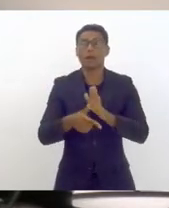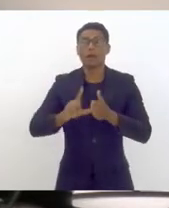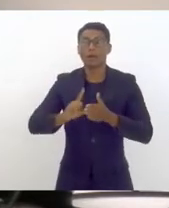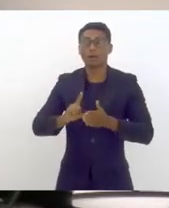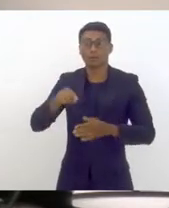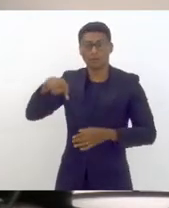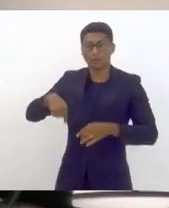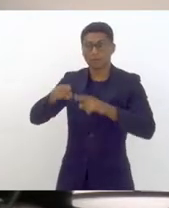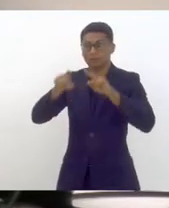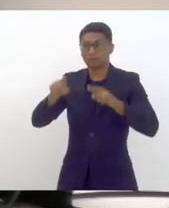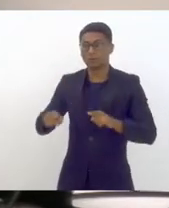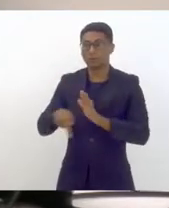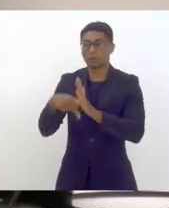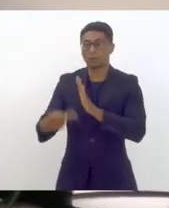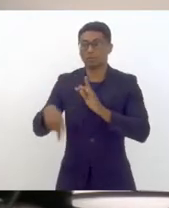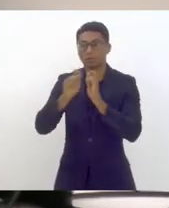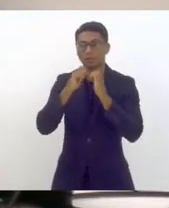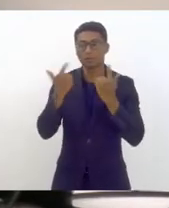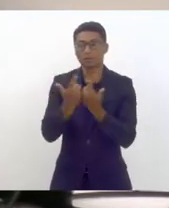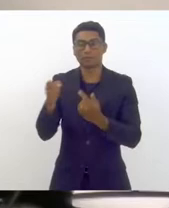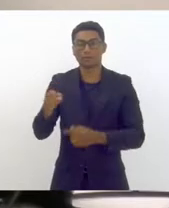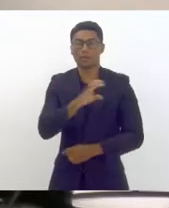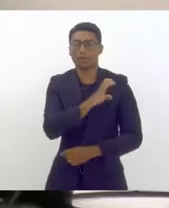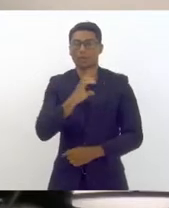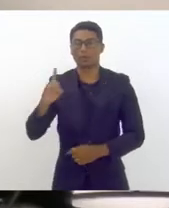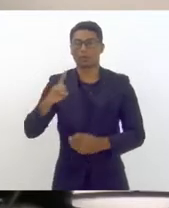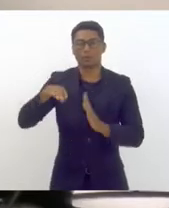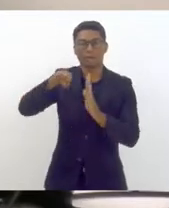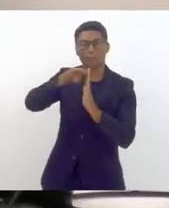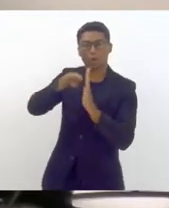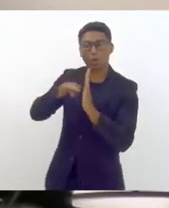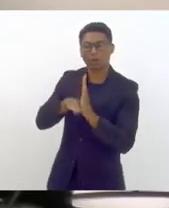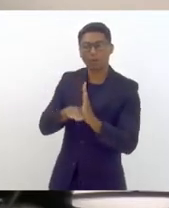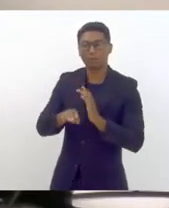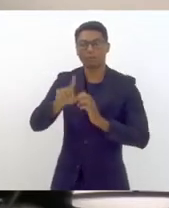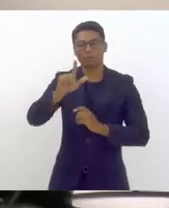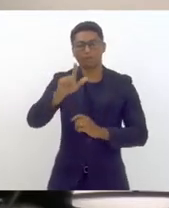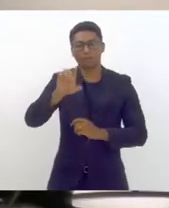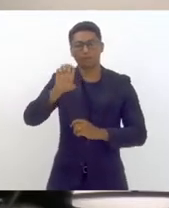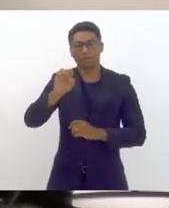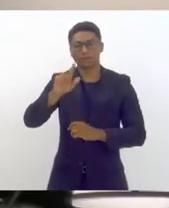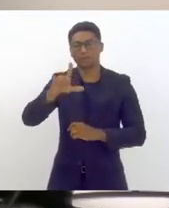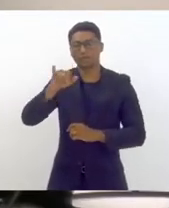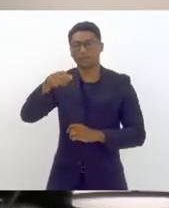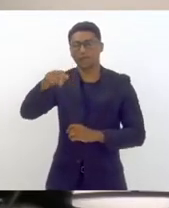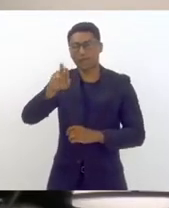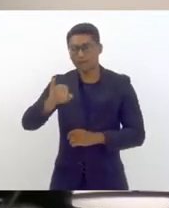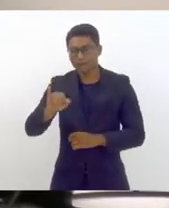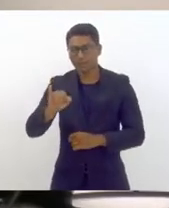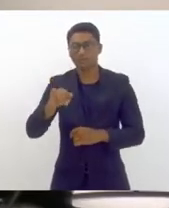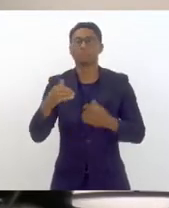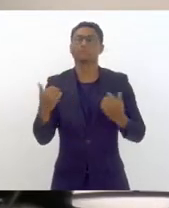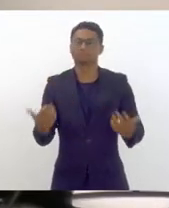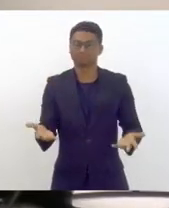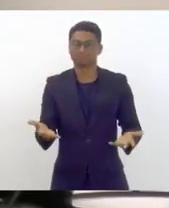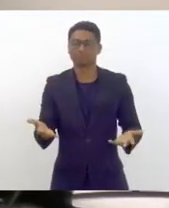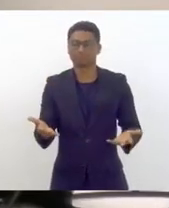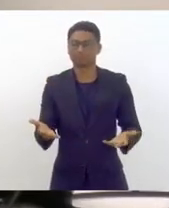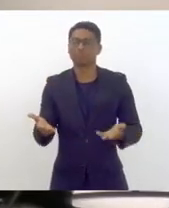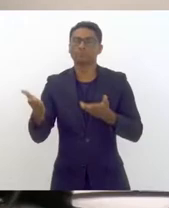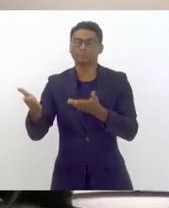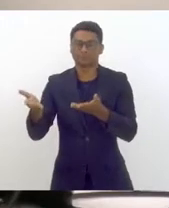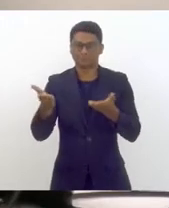Aldir Pires, coordenador do programa Legisla Aqui, cumprimentando desde já pela condução dos trabalhos e passar a